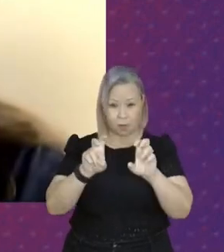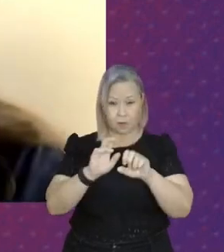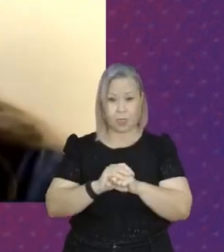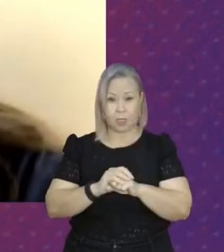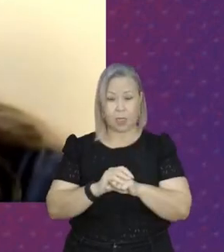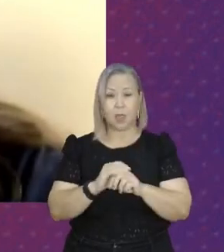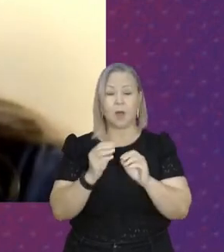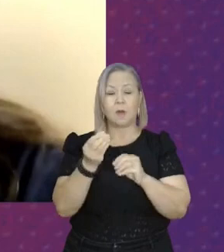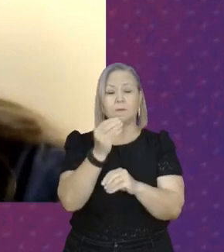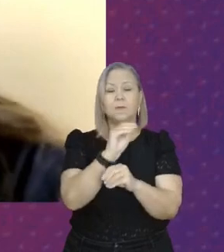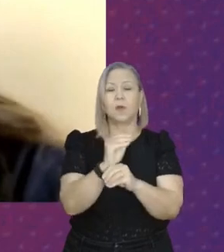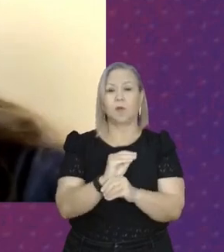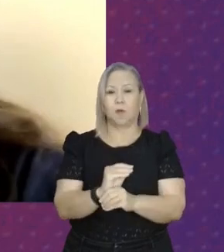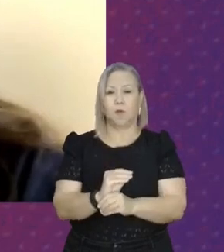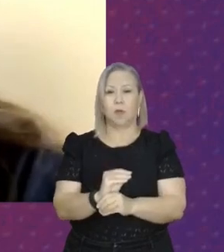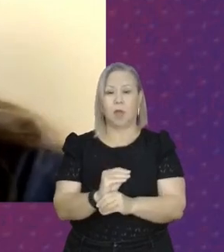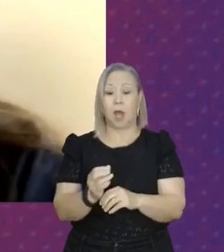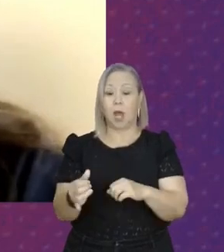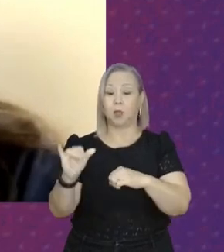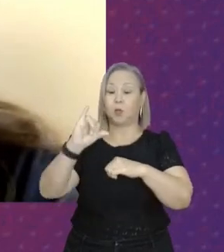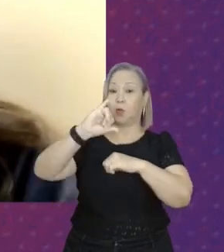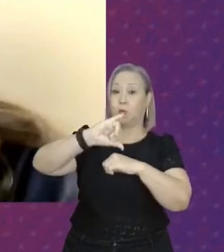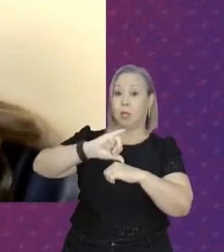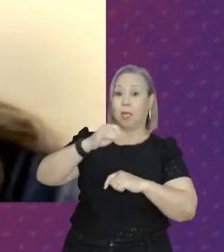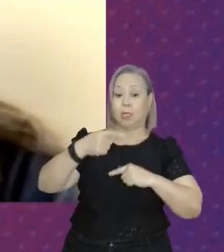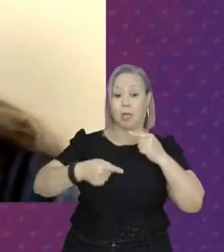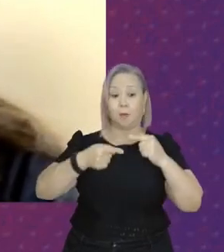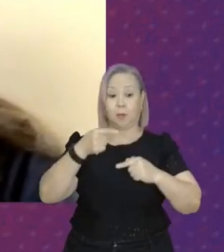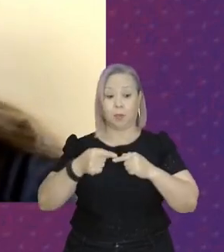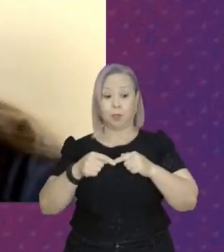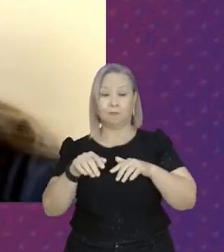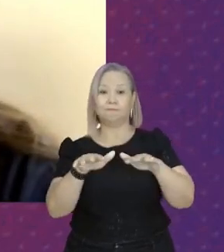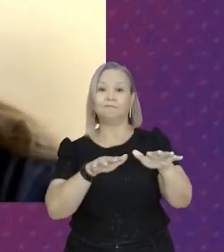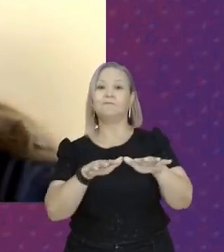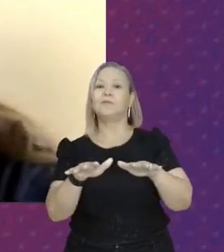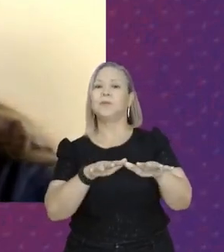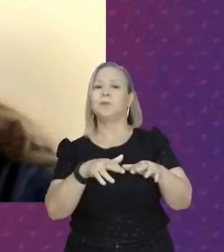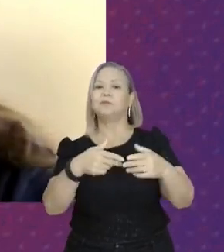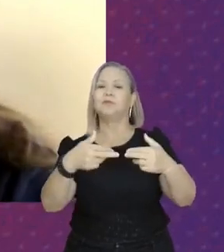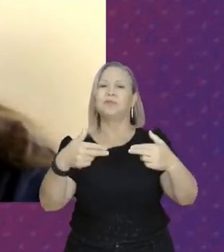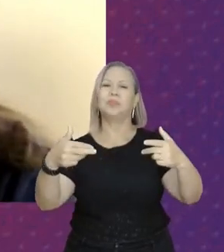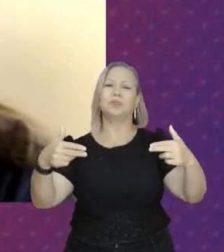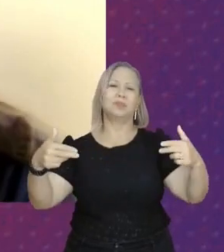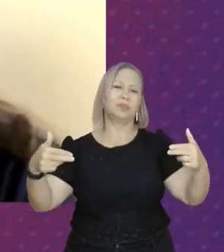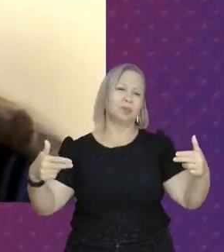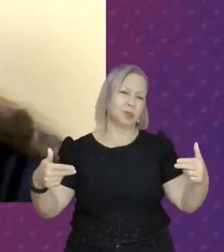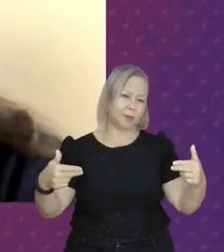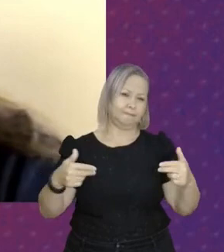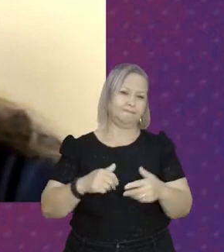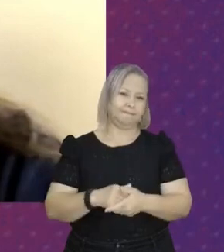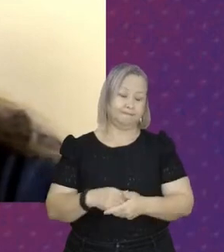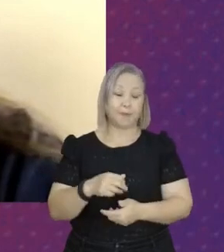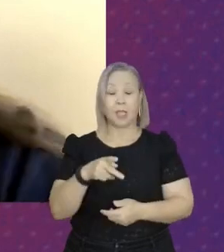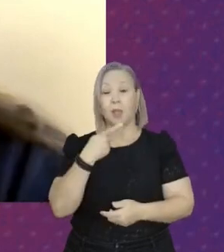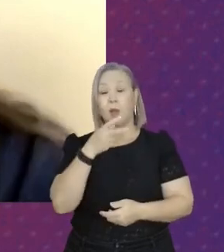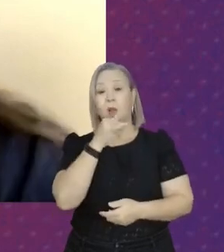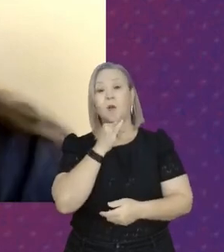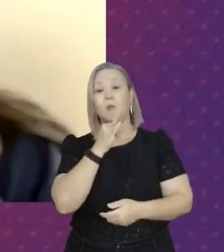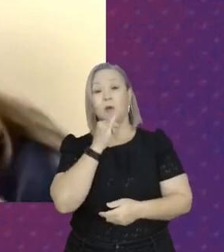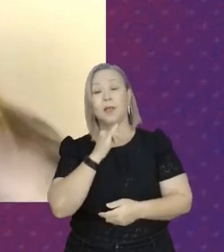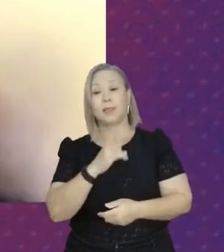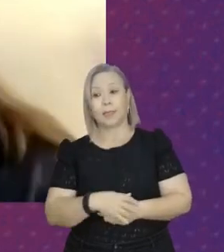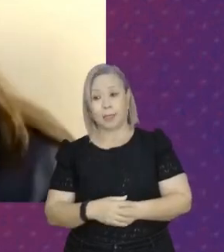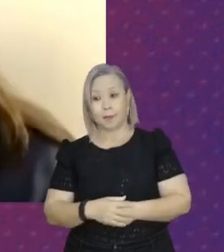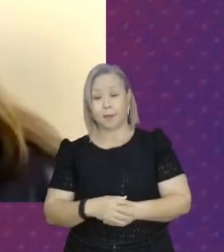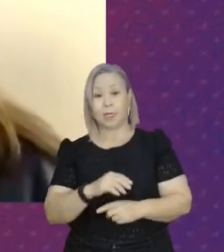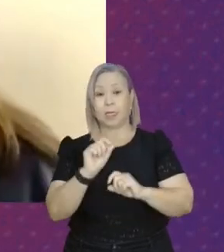coloca o cuidado no centro da política, você mexe com muita coisa. Então, a gente falou, por exemplo,